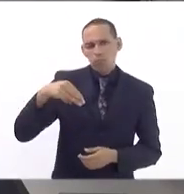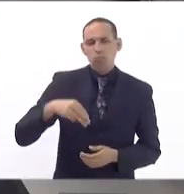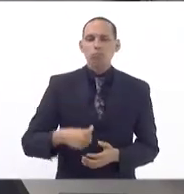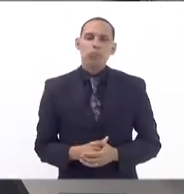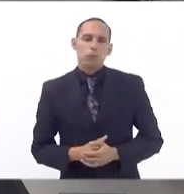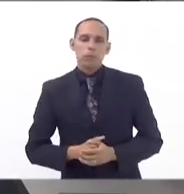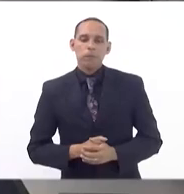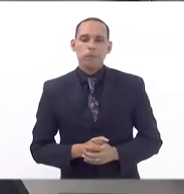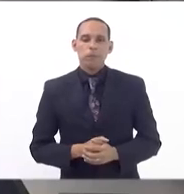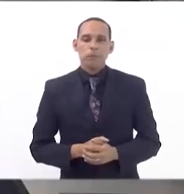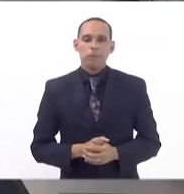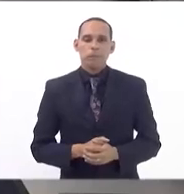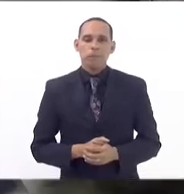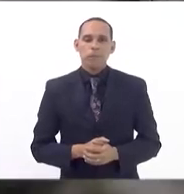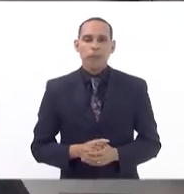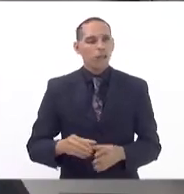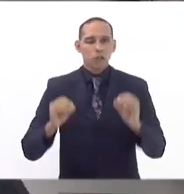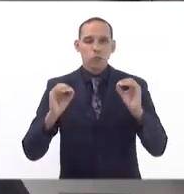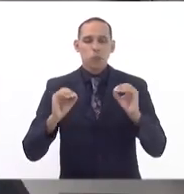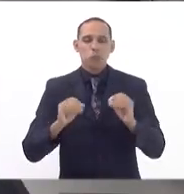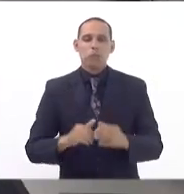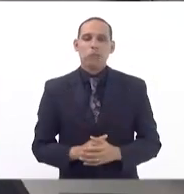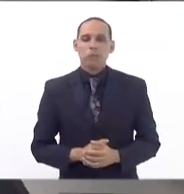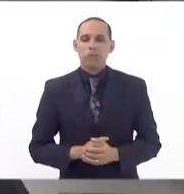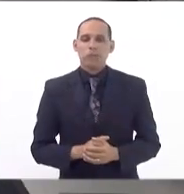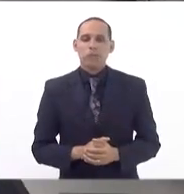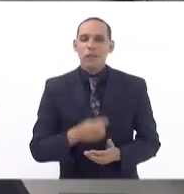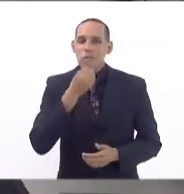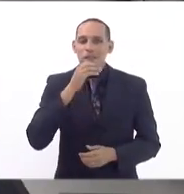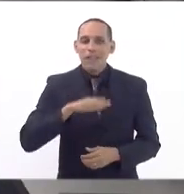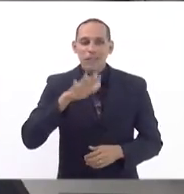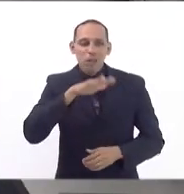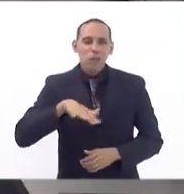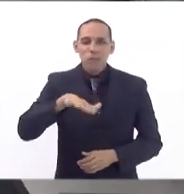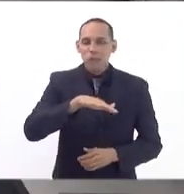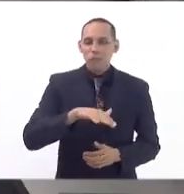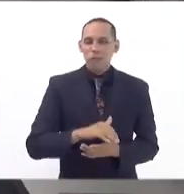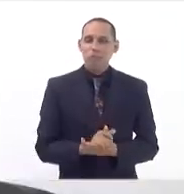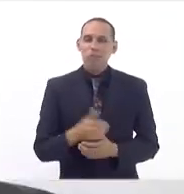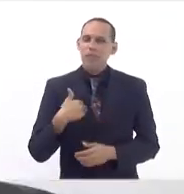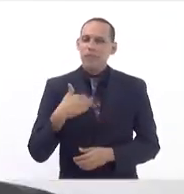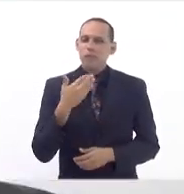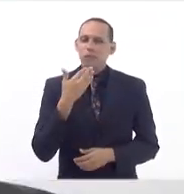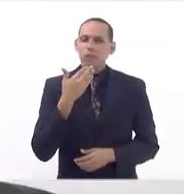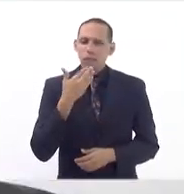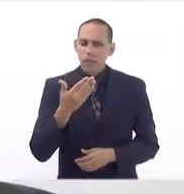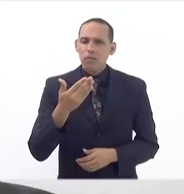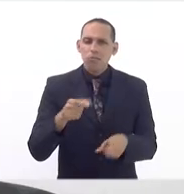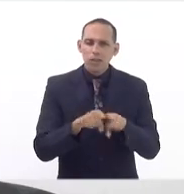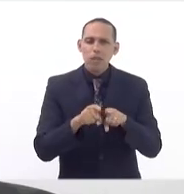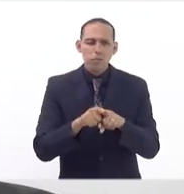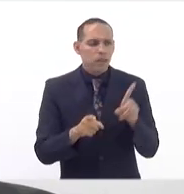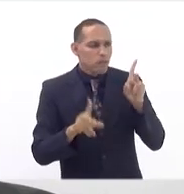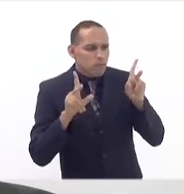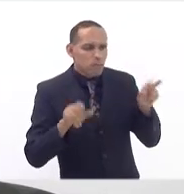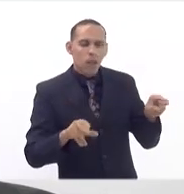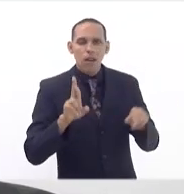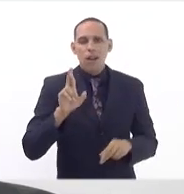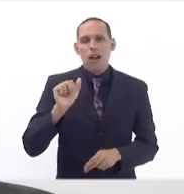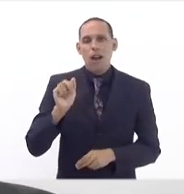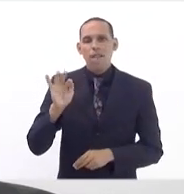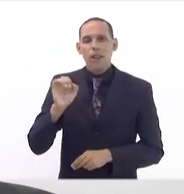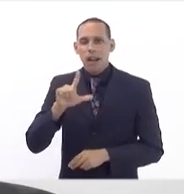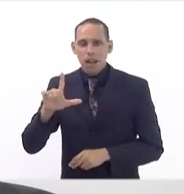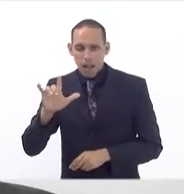menos 10 Boa tarde a todos o meu novo pedido que a Rafaela colocou lá temos o